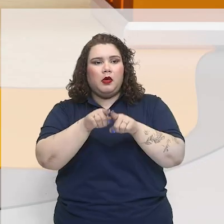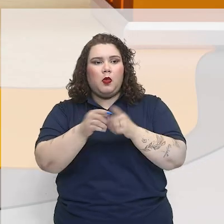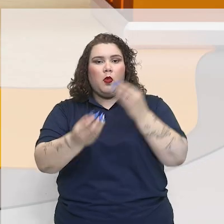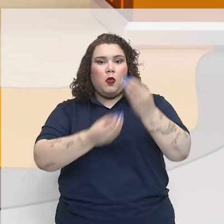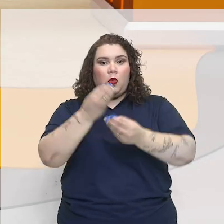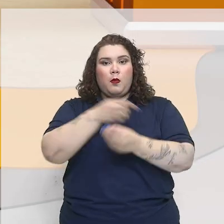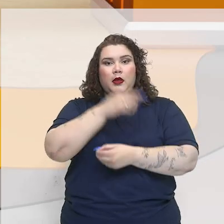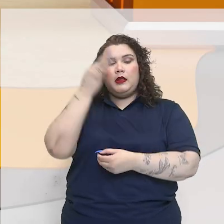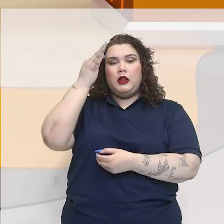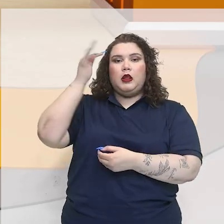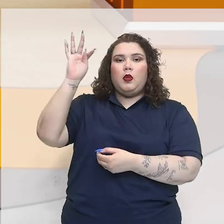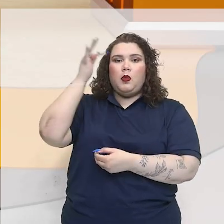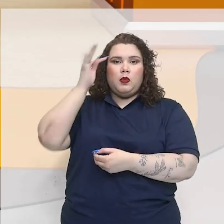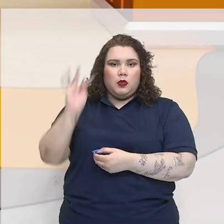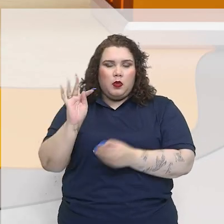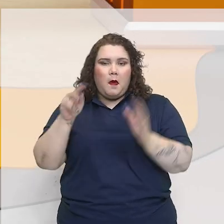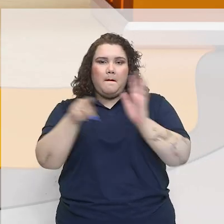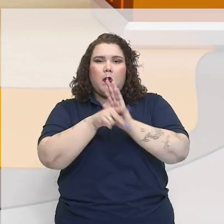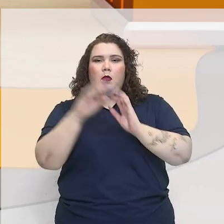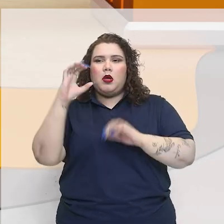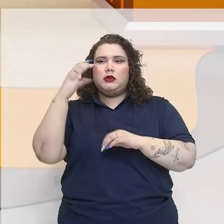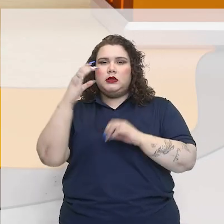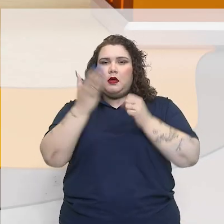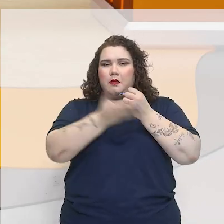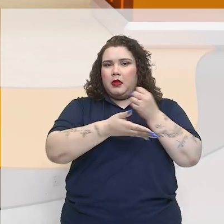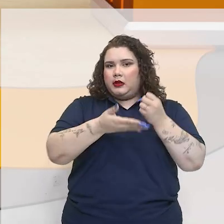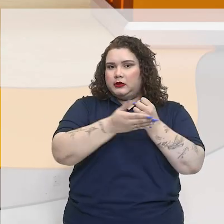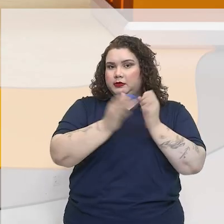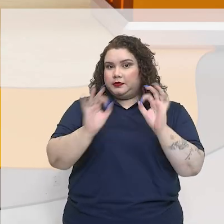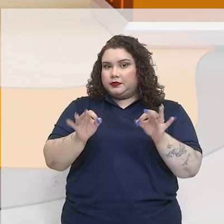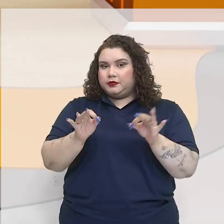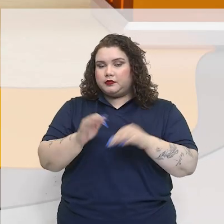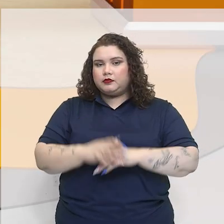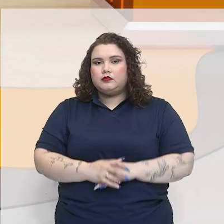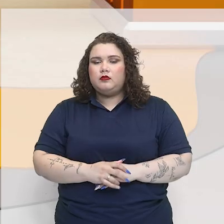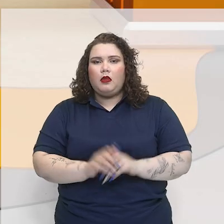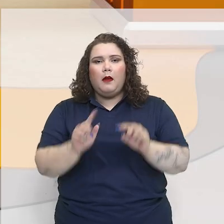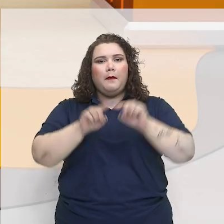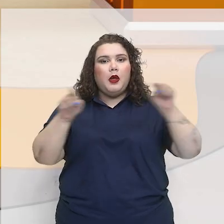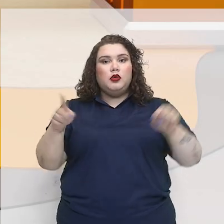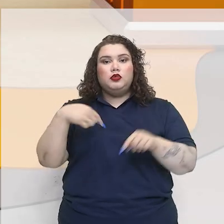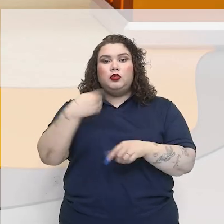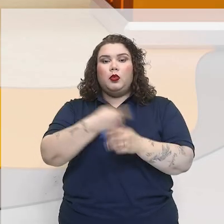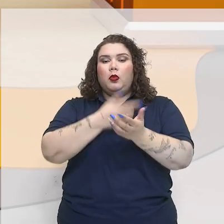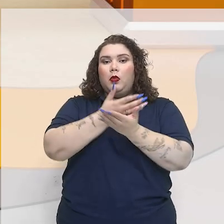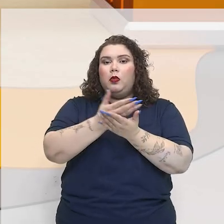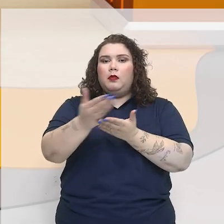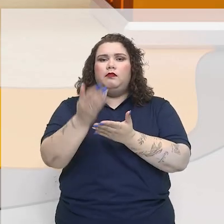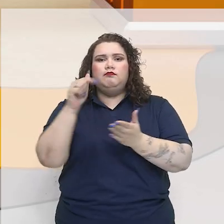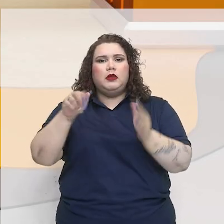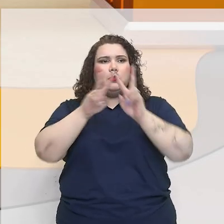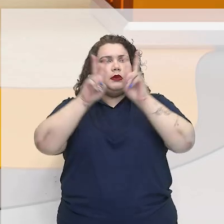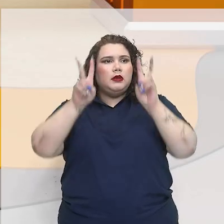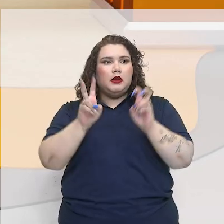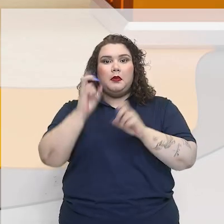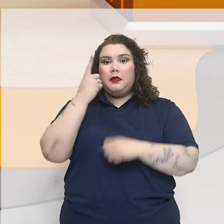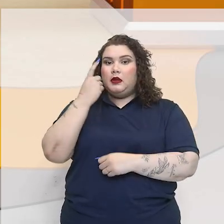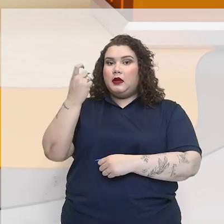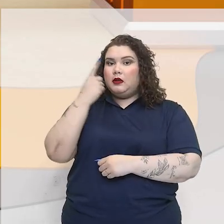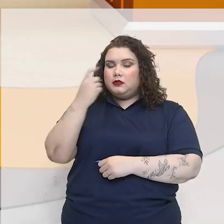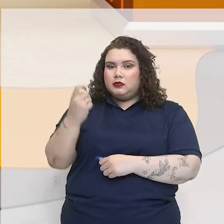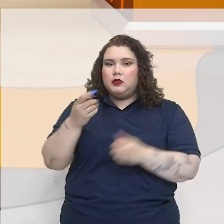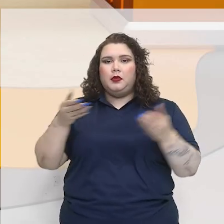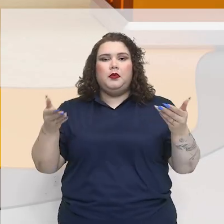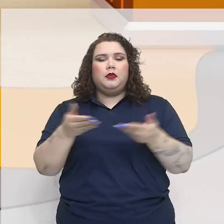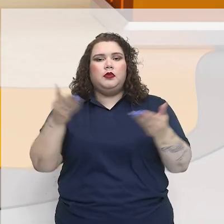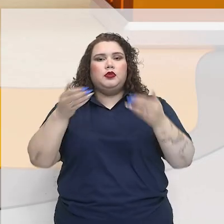teoria que é, então, a teoria evolucionista. Mas, para a gente, então, começar a trabalhar sobre esse assunto super interessante, vamos, então,